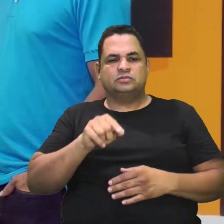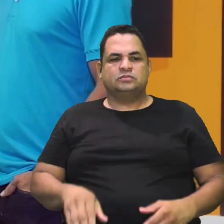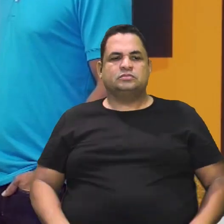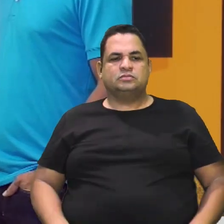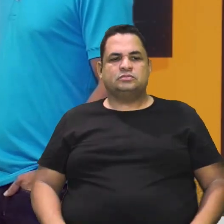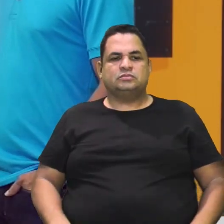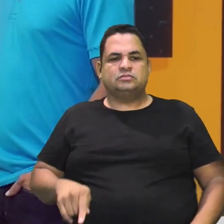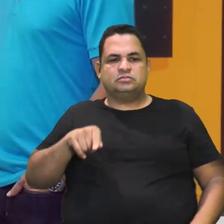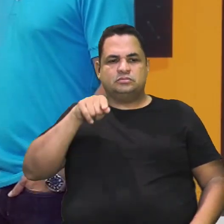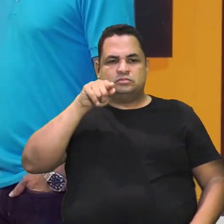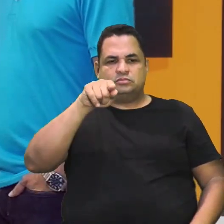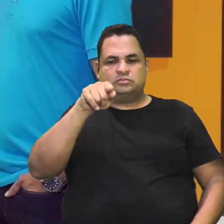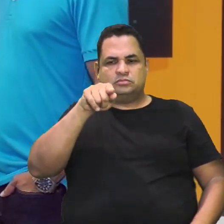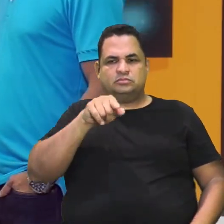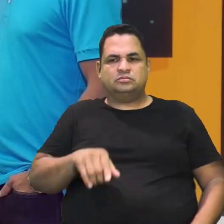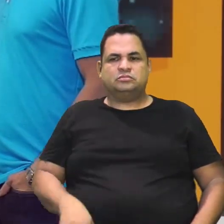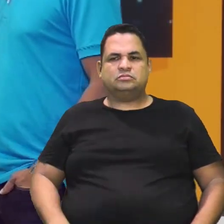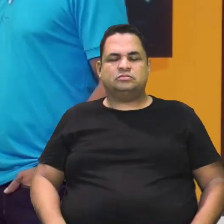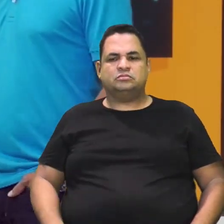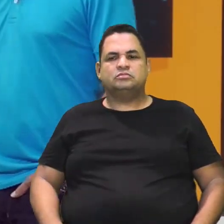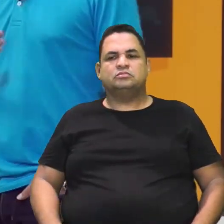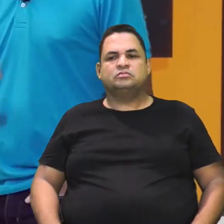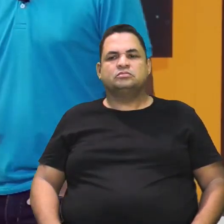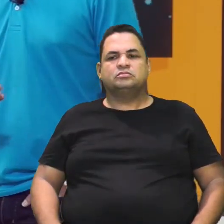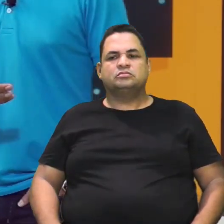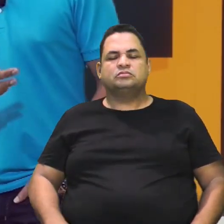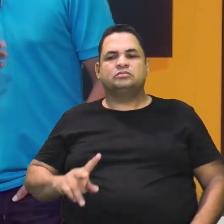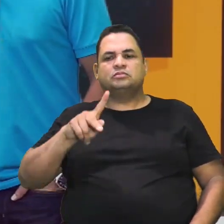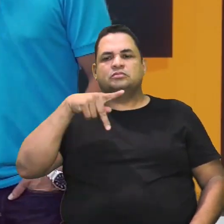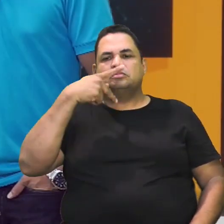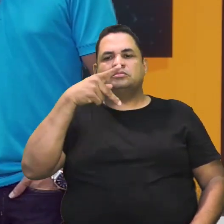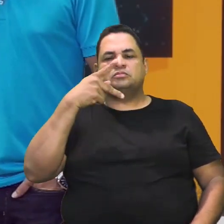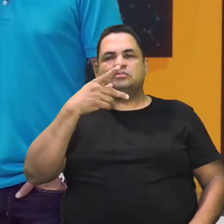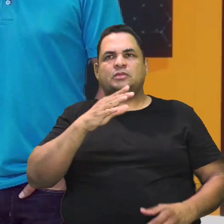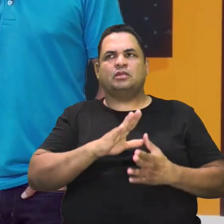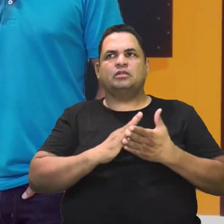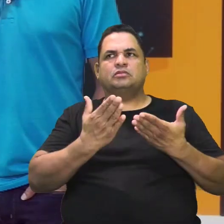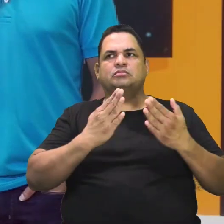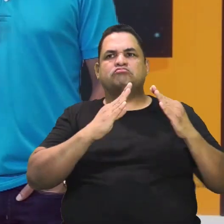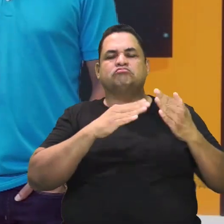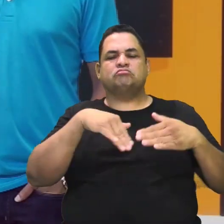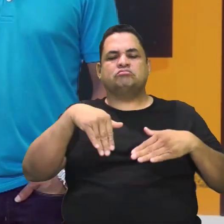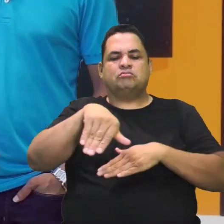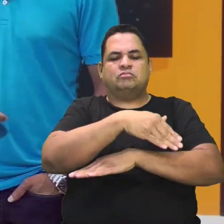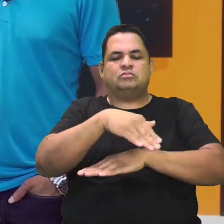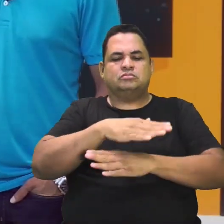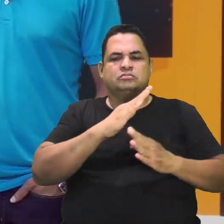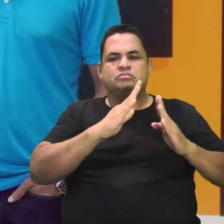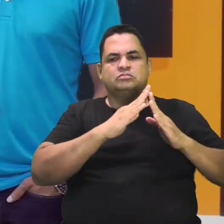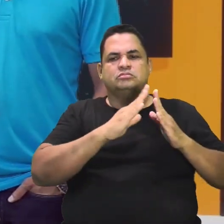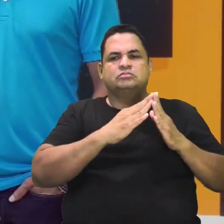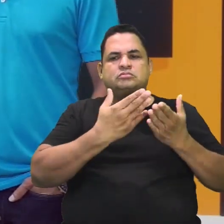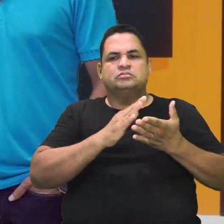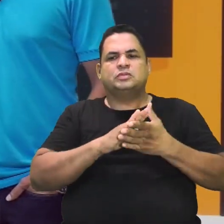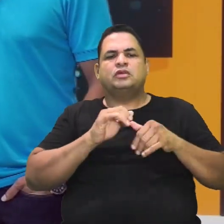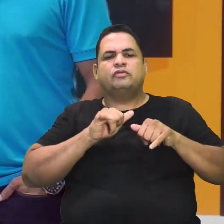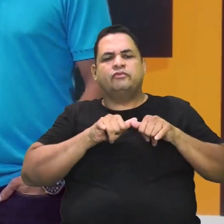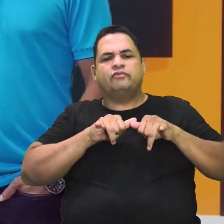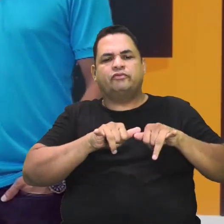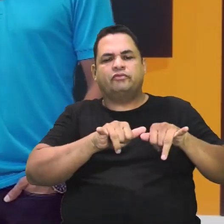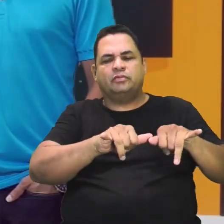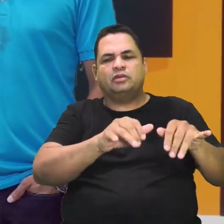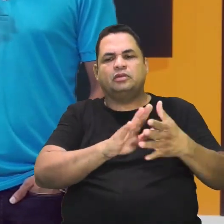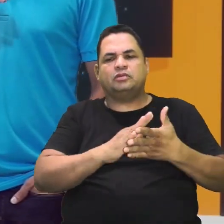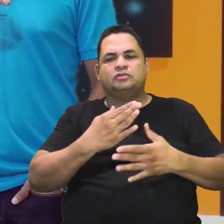ó. Beleza? Isso aqui a gente pode falar na rua que a gente mora. Ah, eu fui lá no mercadinho do seu João. Onde que